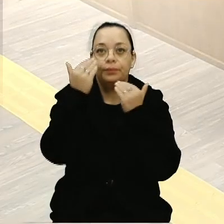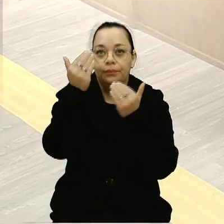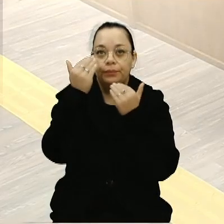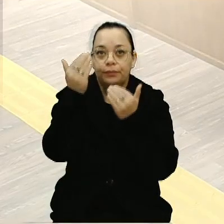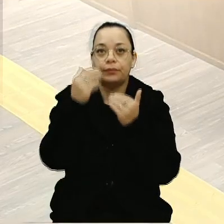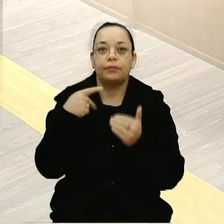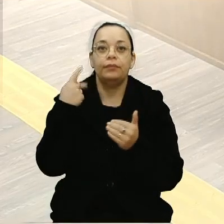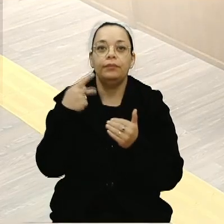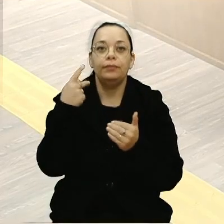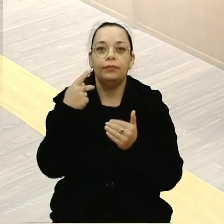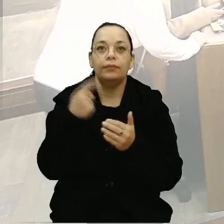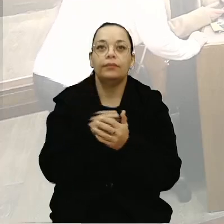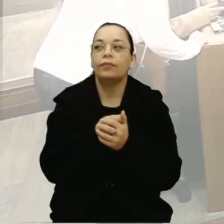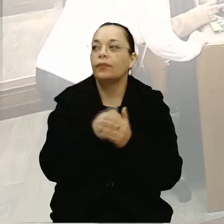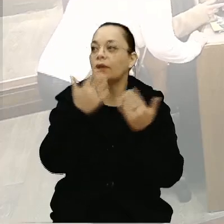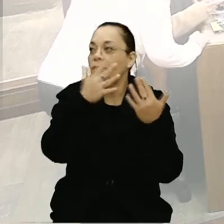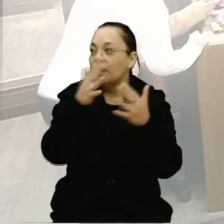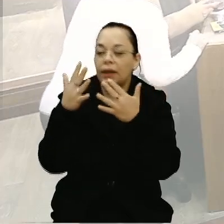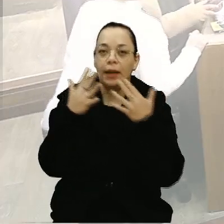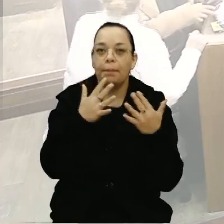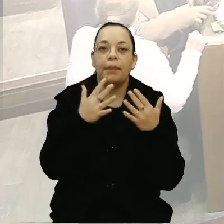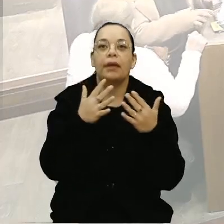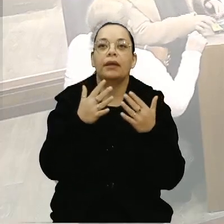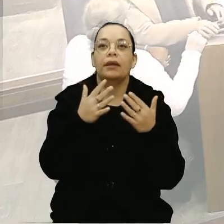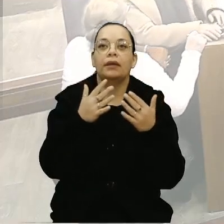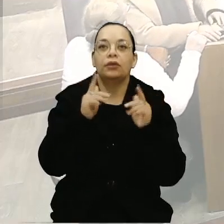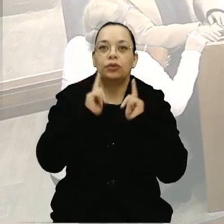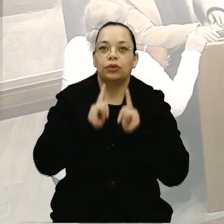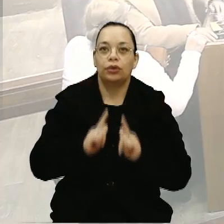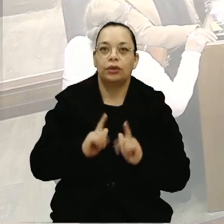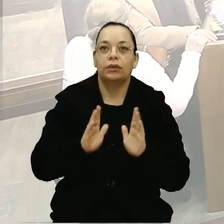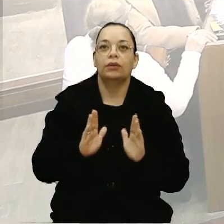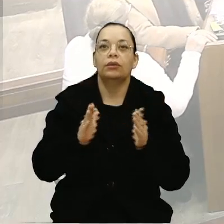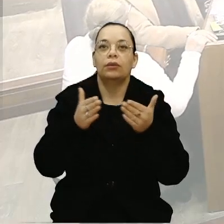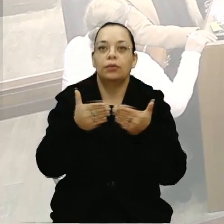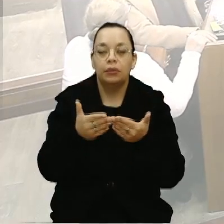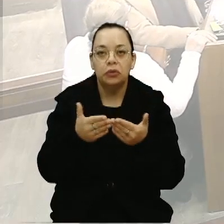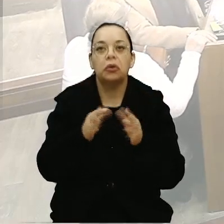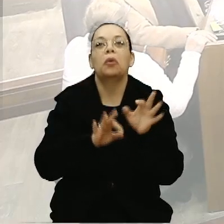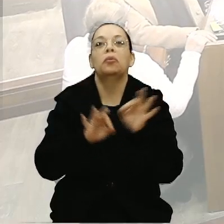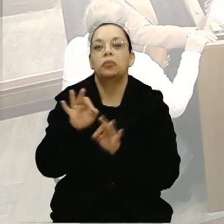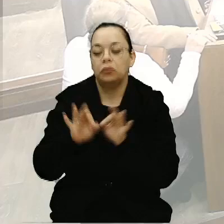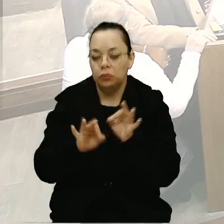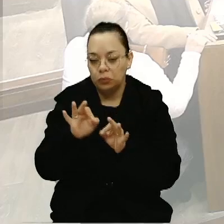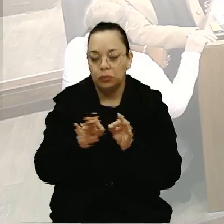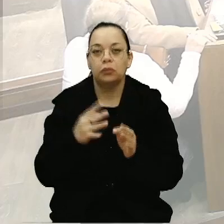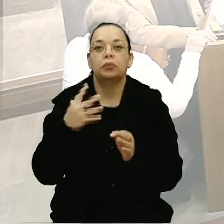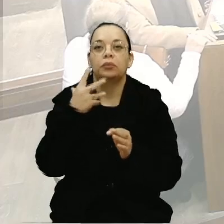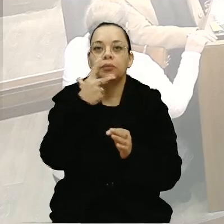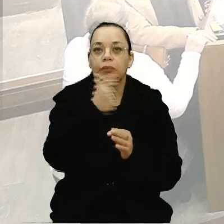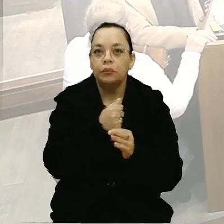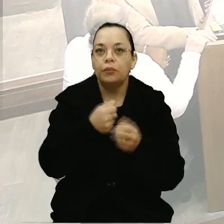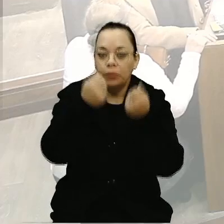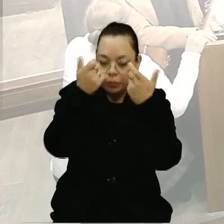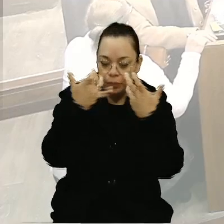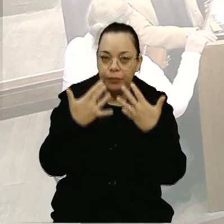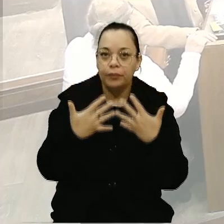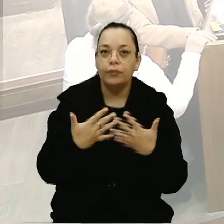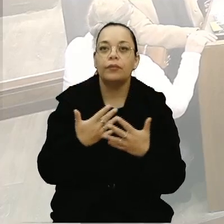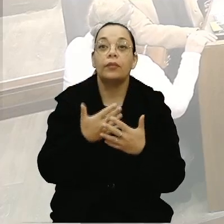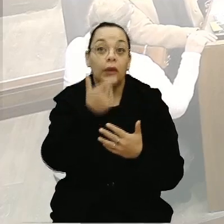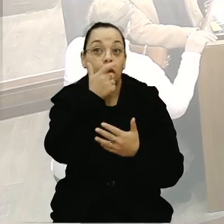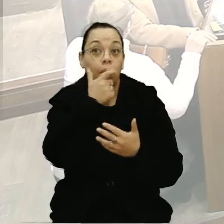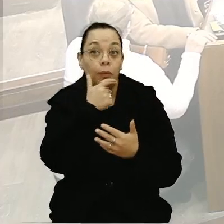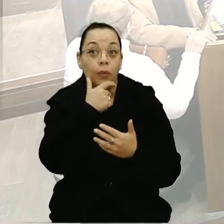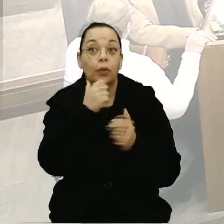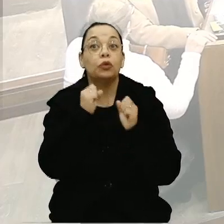Obrigado, vereadora Gladys, parabéns pela sua gestão na comissão, muito bem organizado, muito bonito, muito bem explicado. Eu acho que